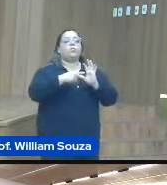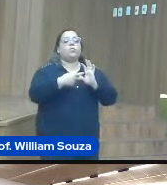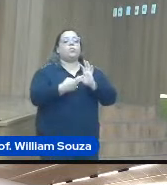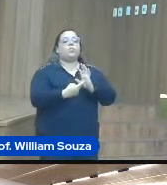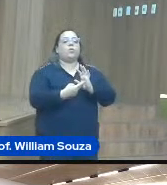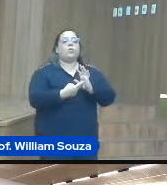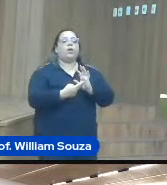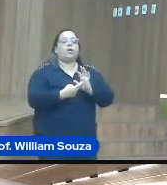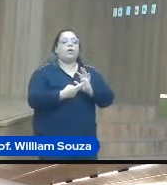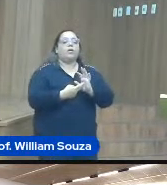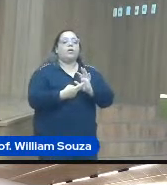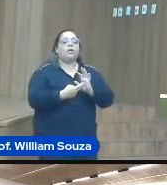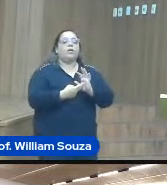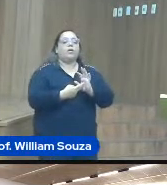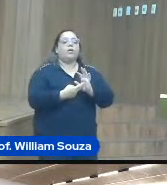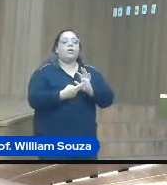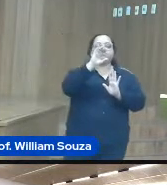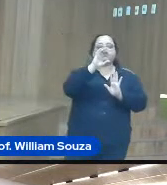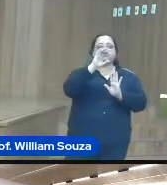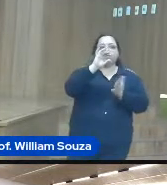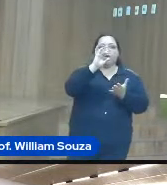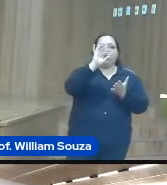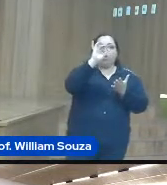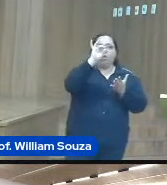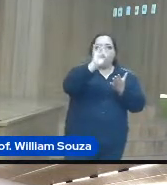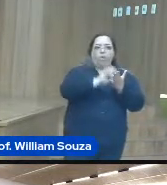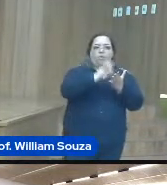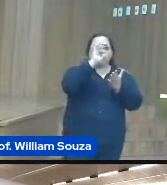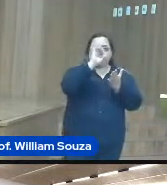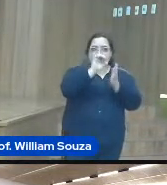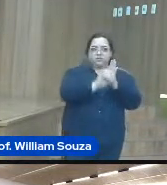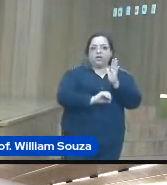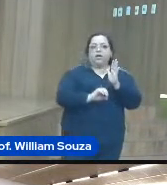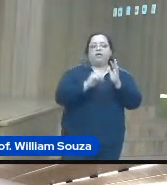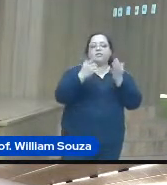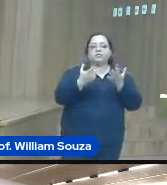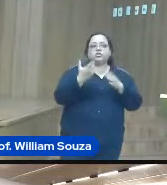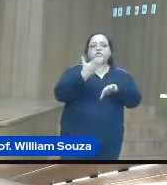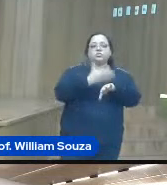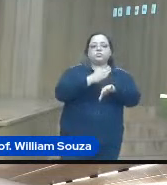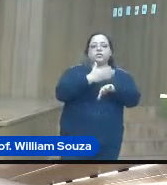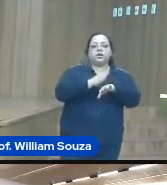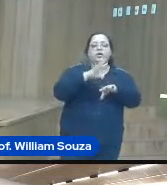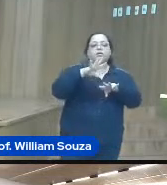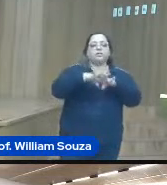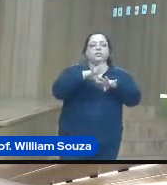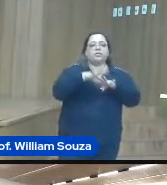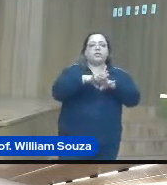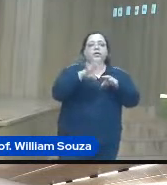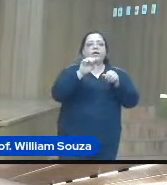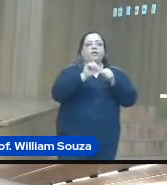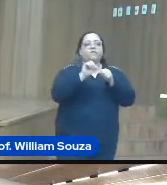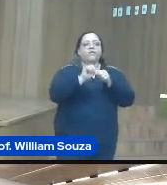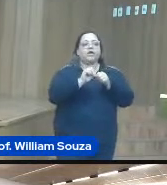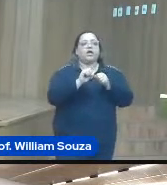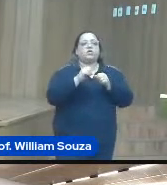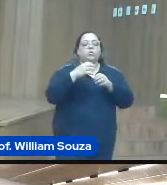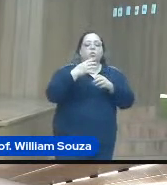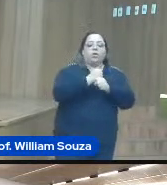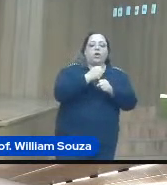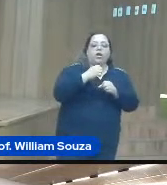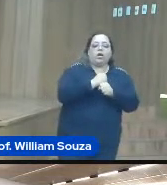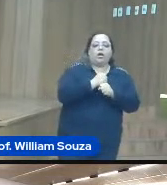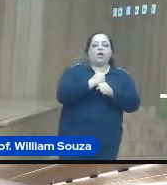formalizar práticas matemáticas que eram feitas no cálculo, na geometria e nos conceitos de